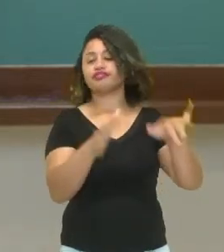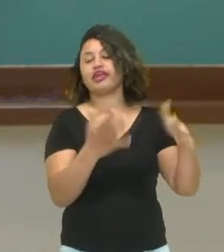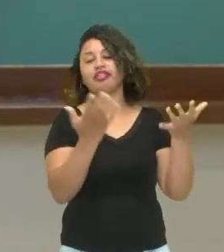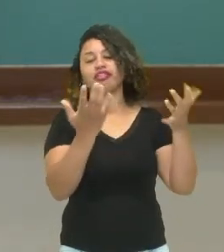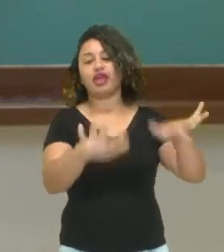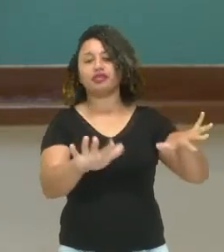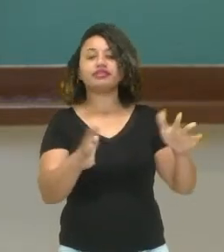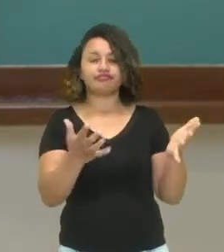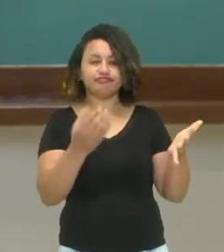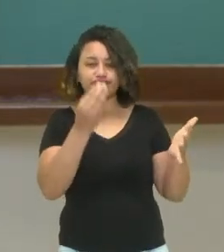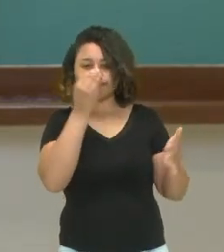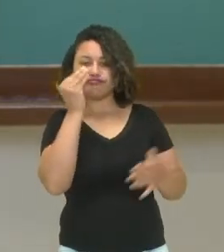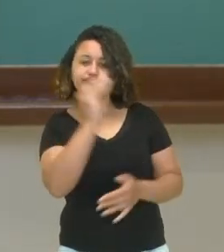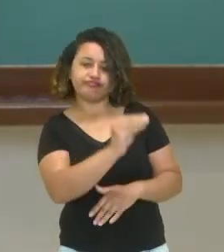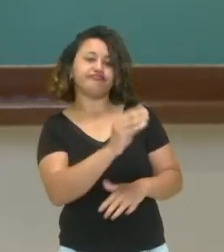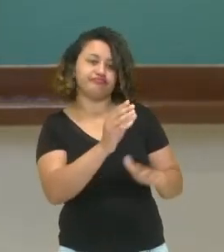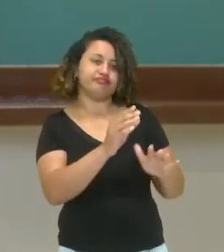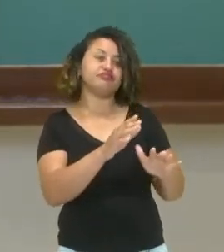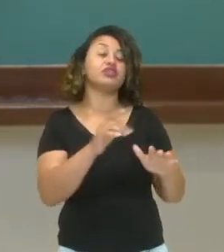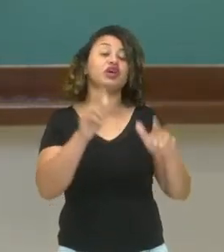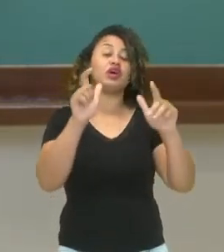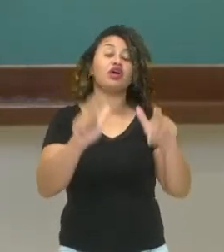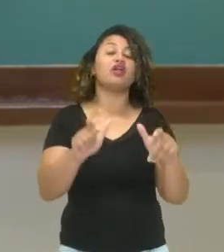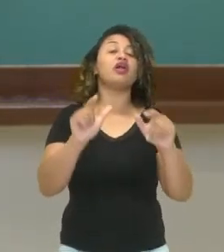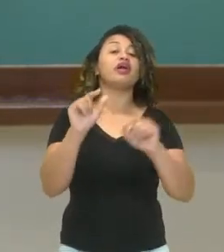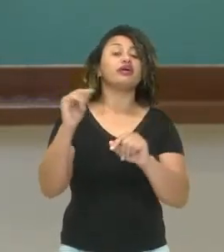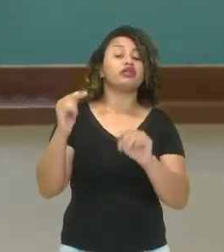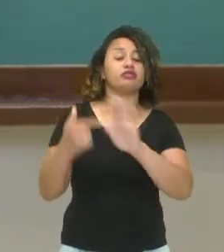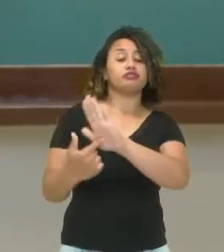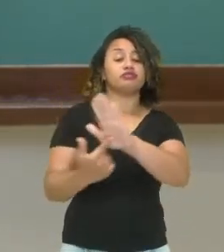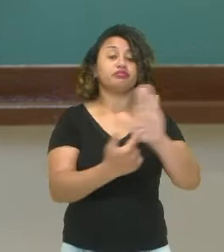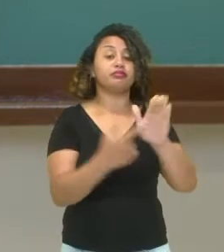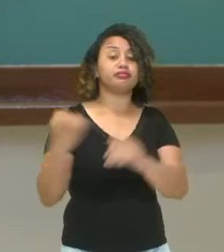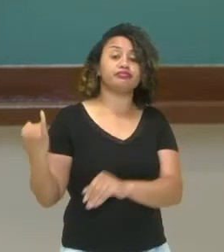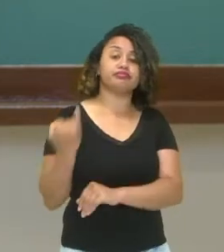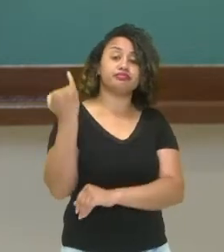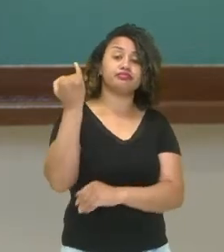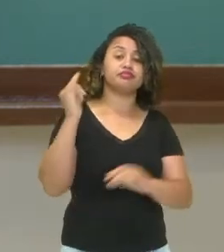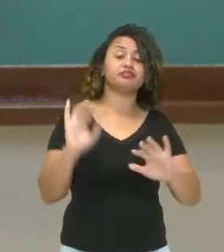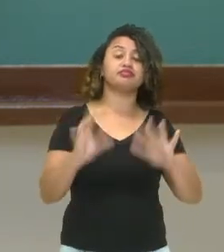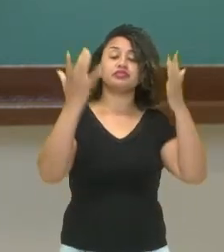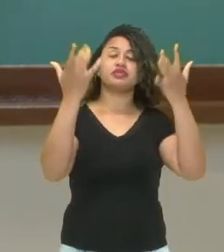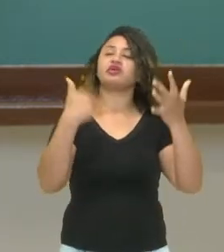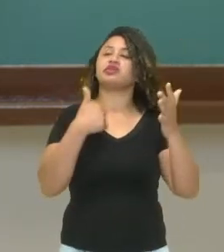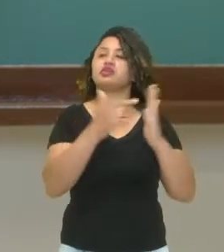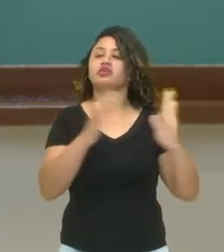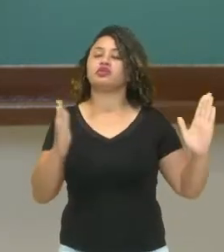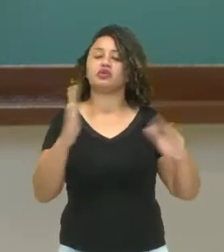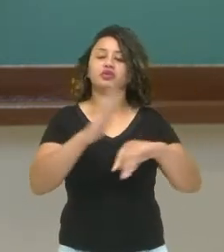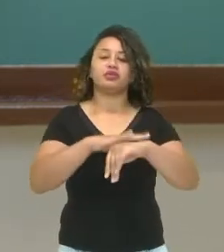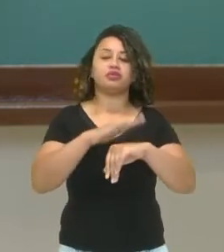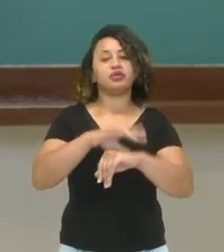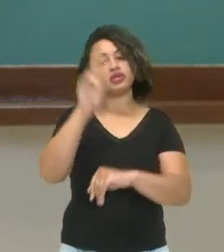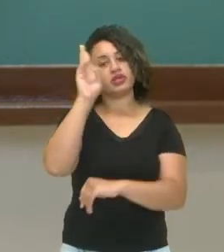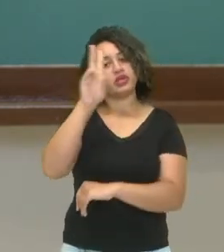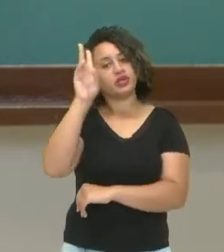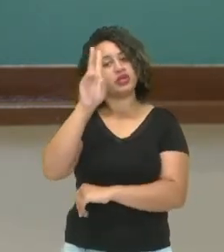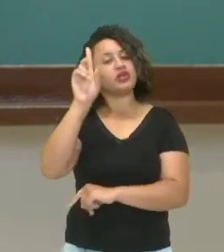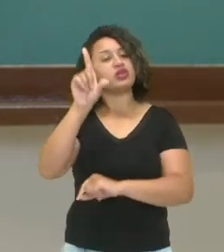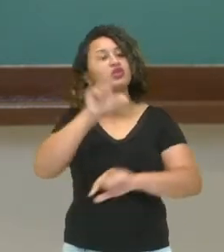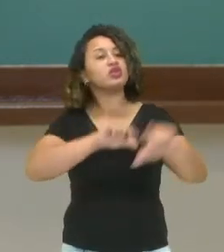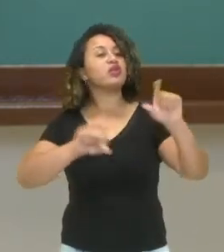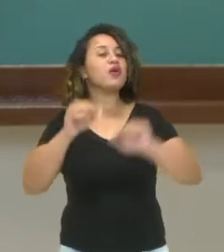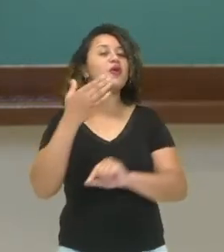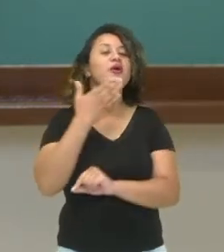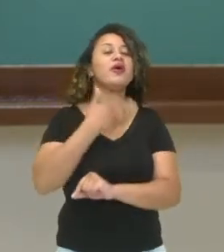Paris é uma exposição muito importante que acontece em determinados momentos da história, na qual selecionam os